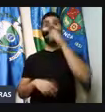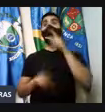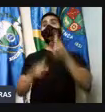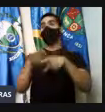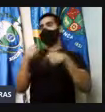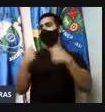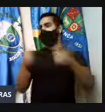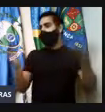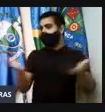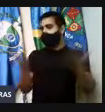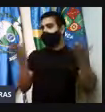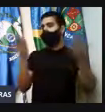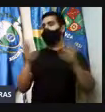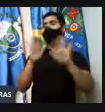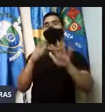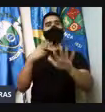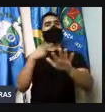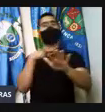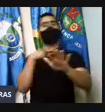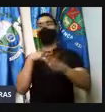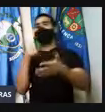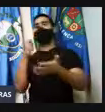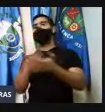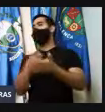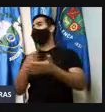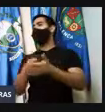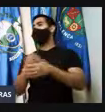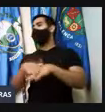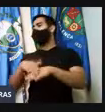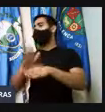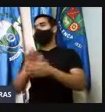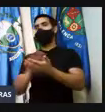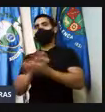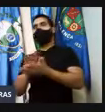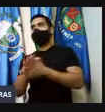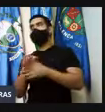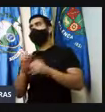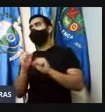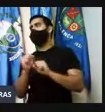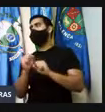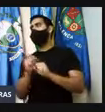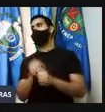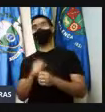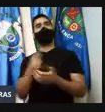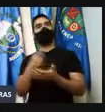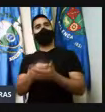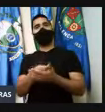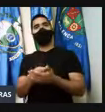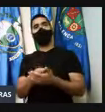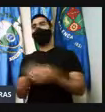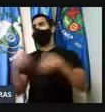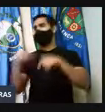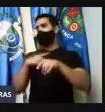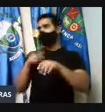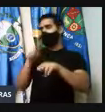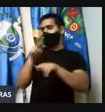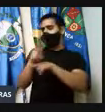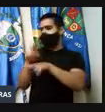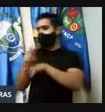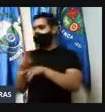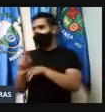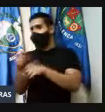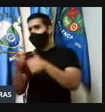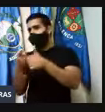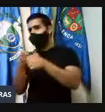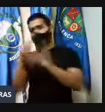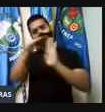investimento, mas não pode pagar mais nada do que ela possa possa ser pago. Então, a gente não vai espremer ninguém. É o primeiro